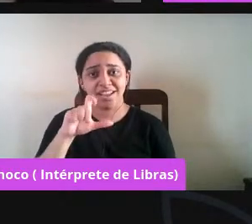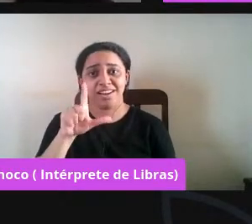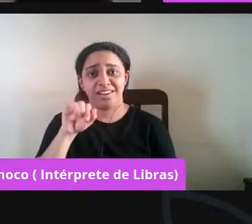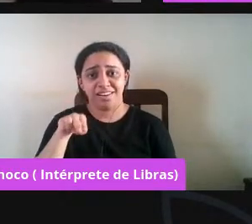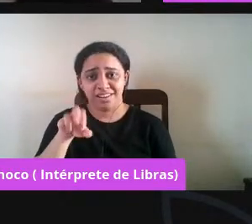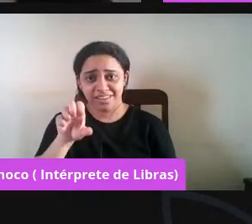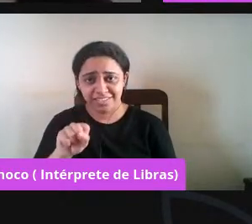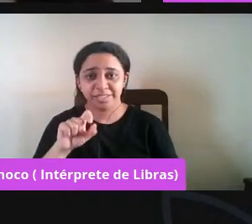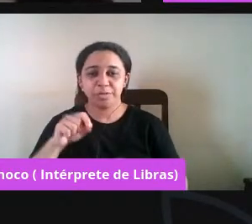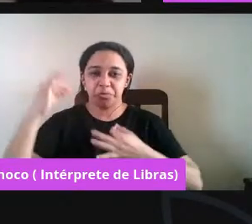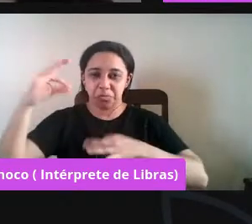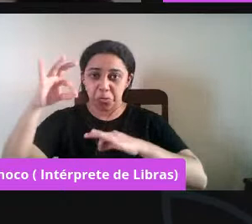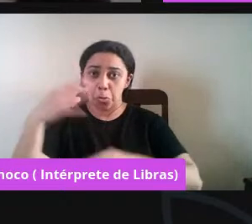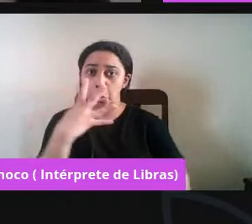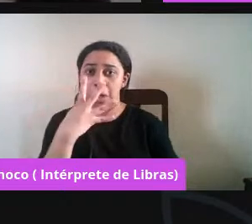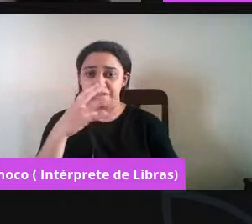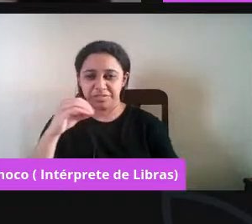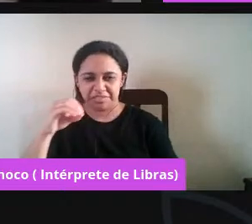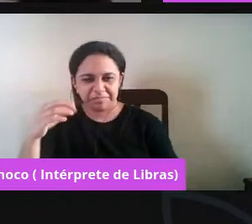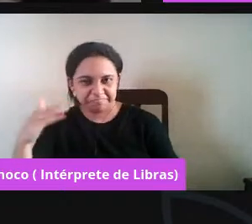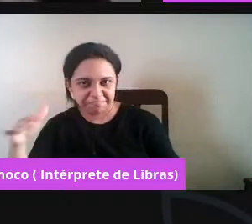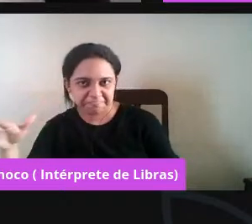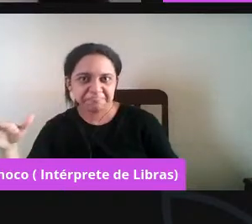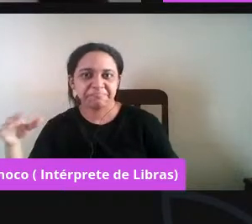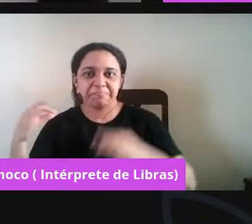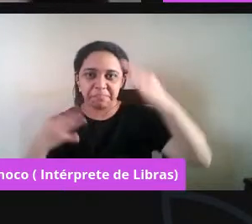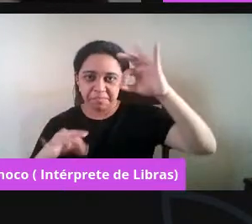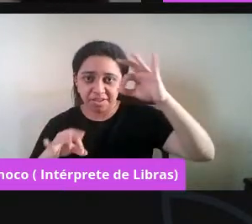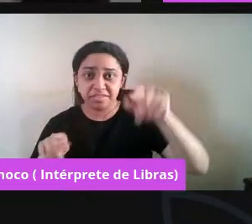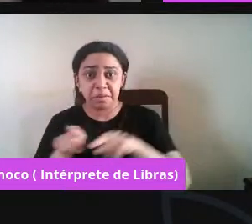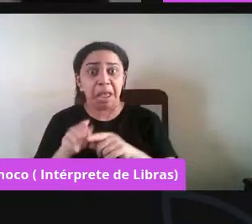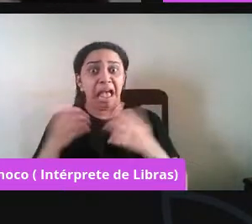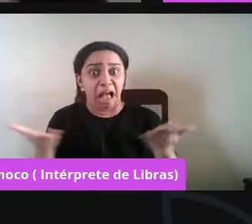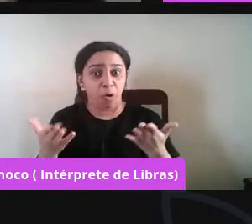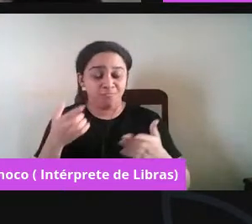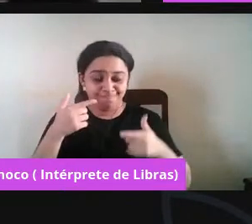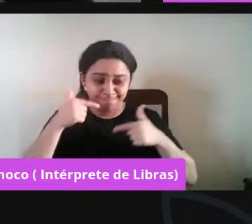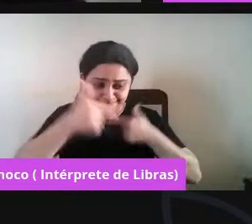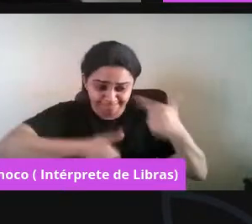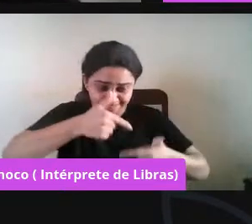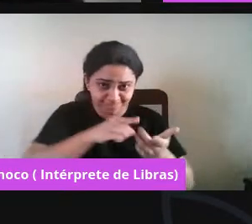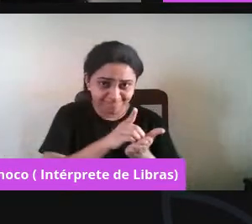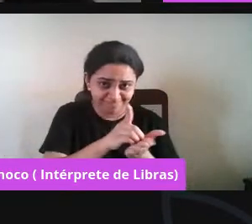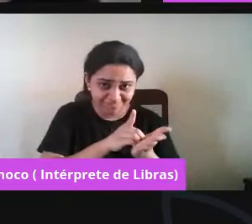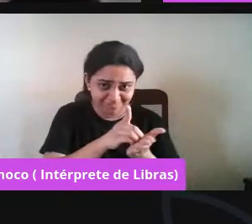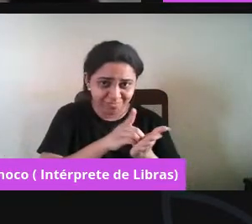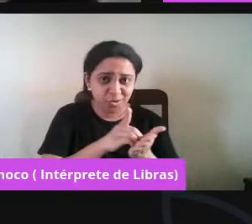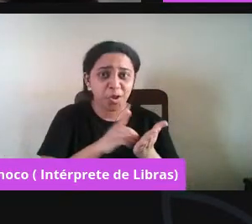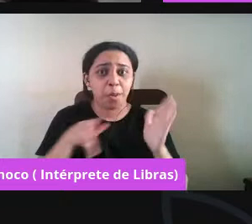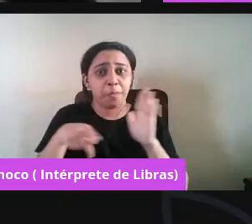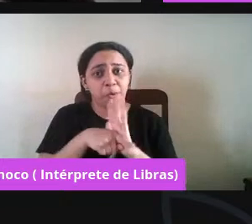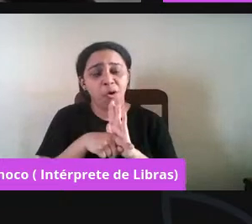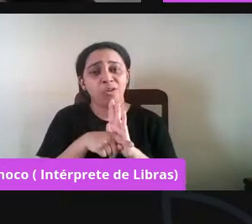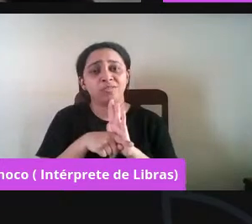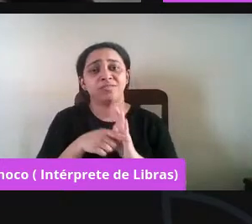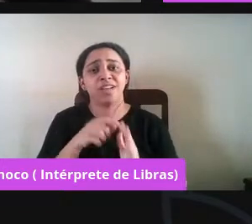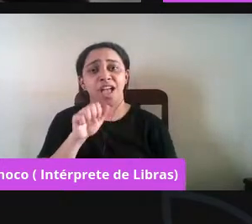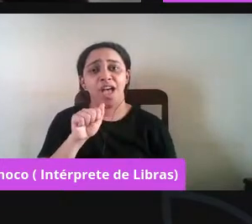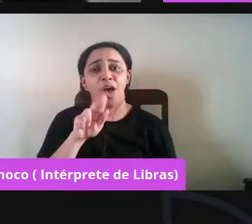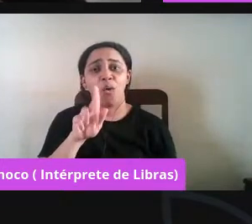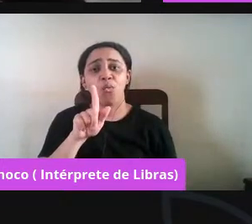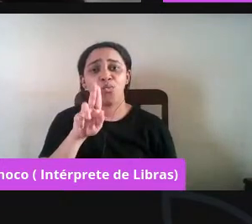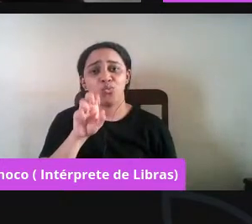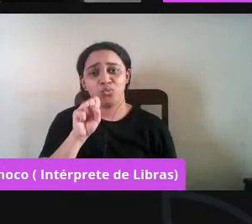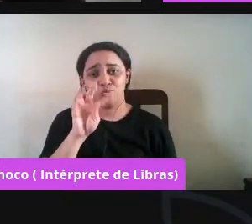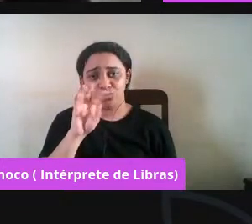E estou aqui trabalhando fortemente num dicionário de Augusto dos Anjos, que já está com mais de 200 páginas. Então, graças a Deus,